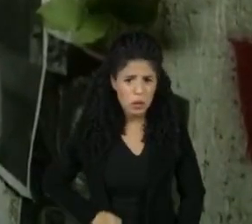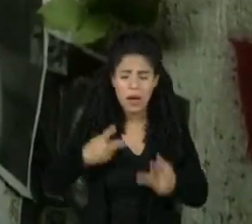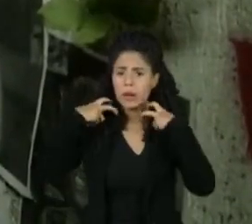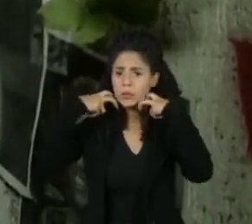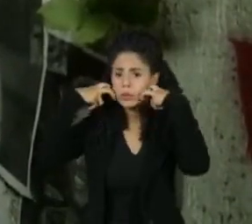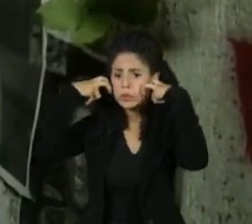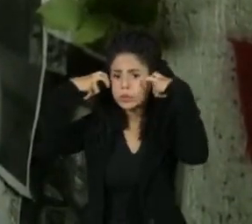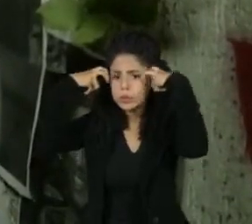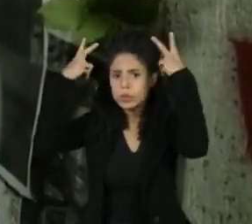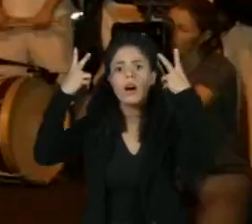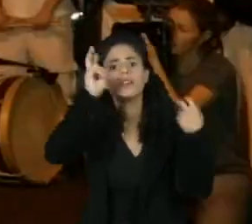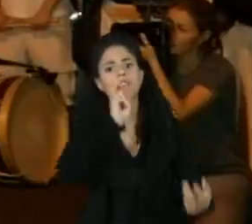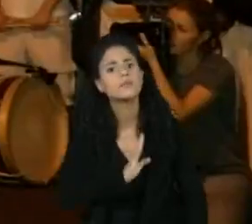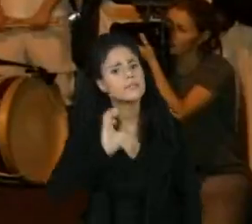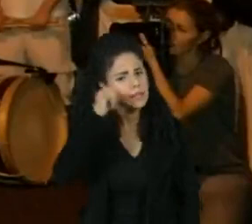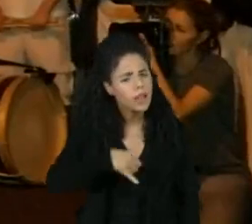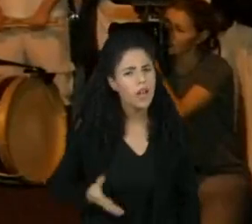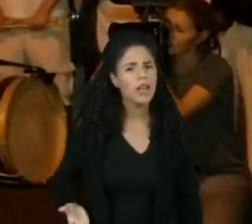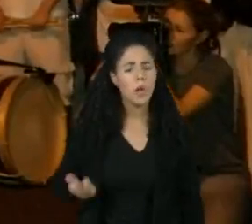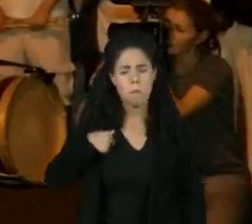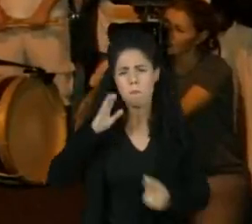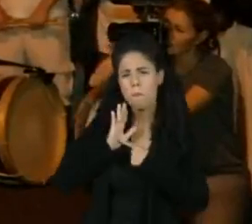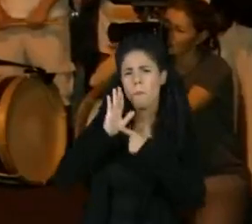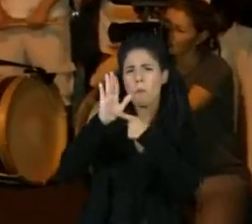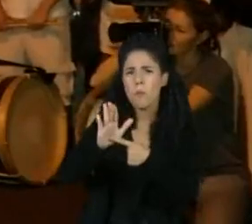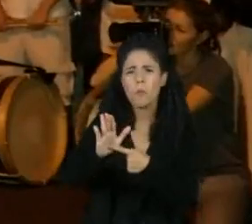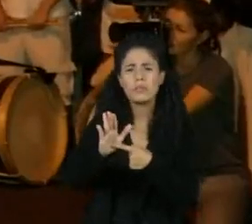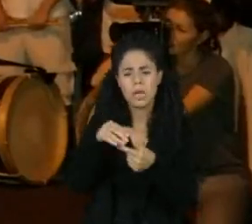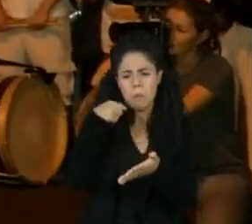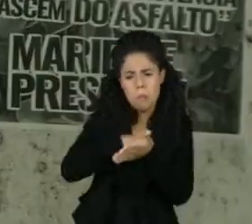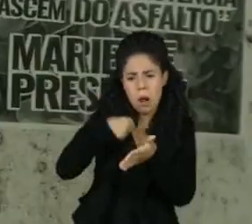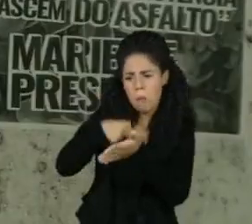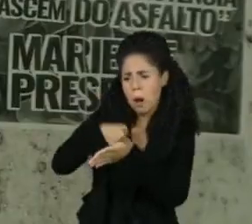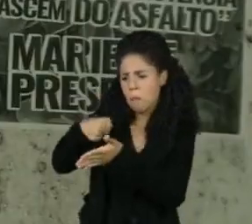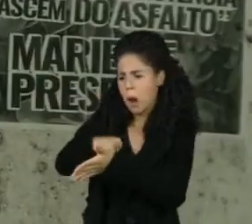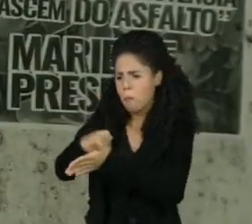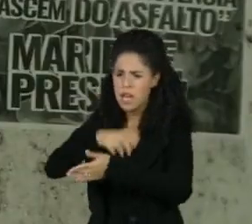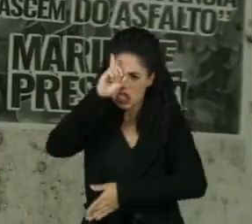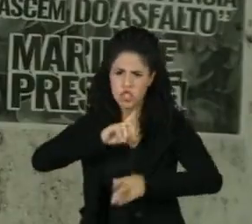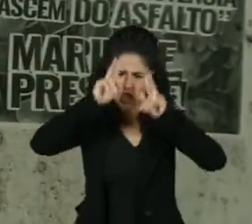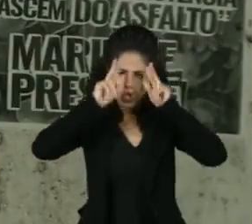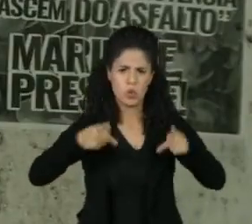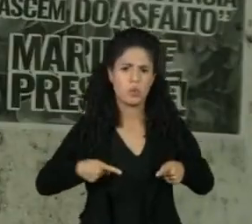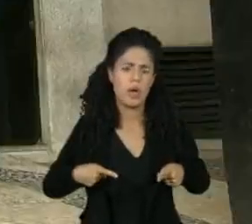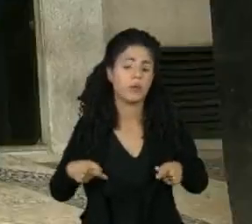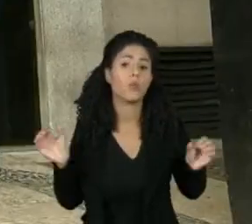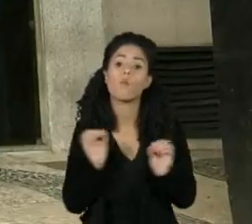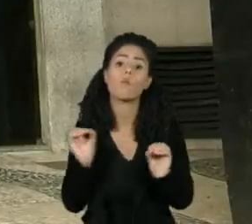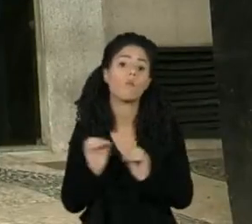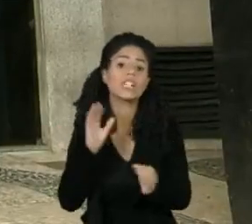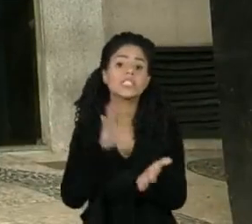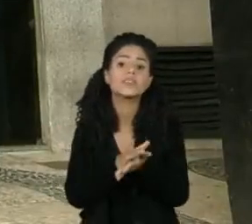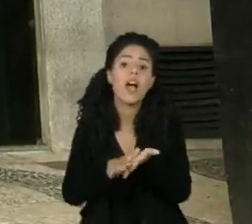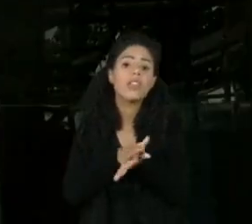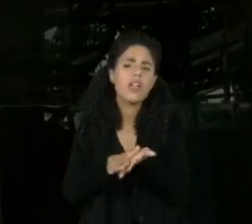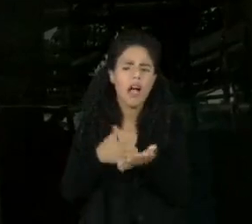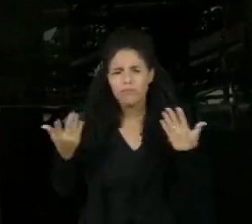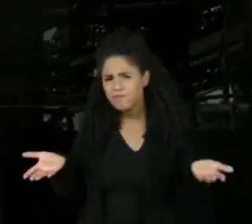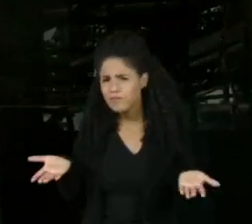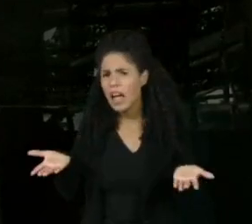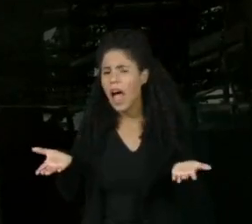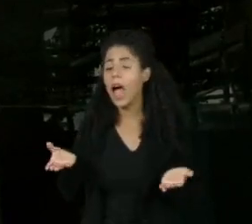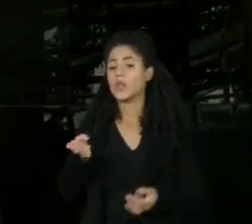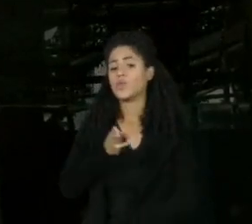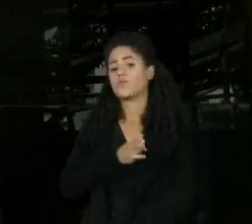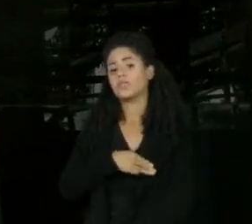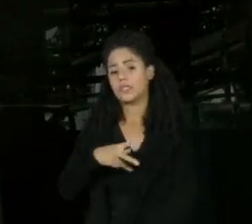vergonha internacional para o Brasil. É mostrar que os que militam pelos direitos humanos no Brasil não têm segurança alguma. Em nota, o Ministério Público do